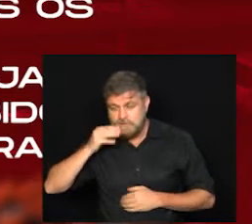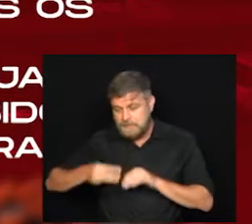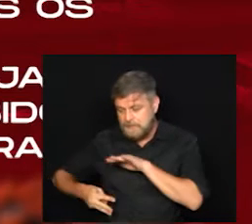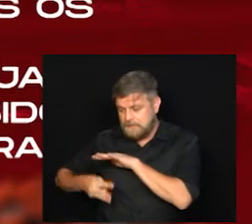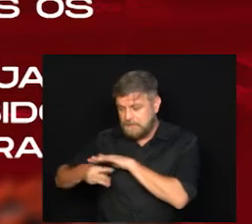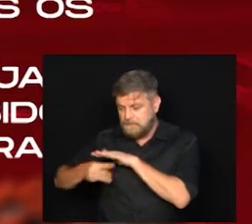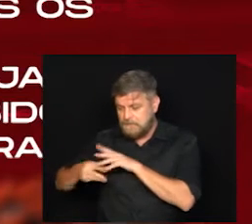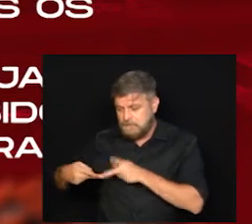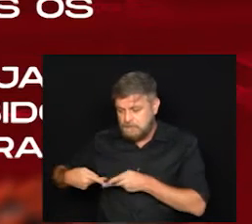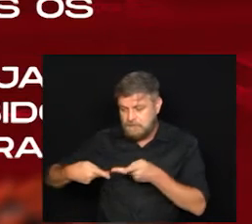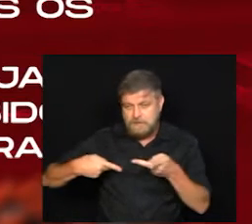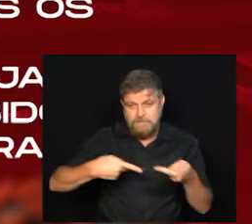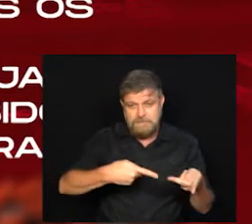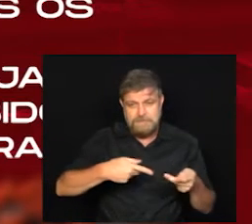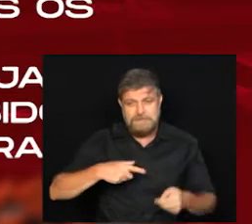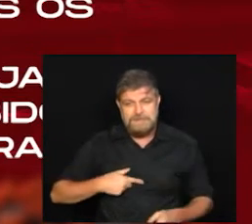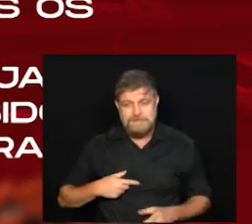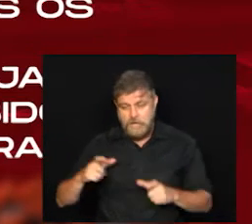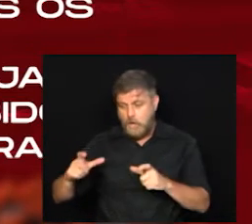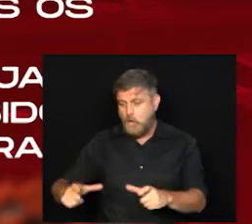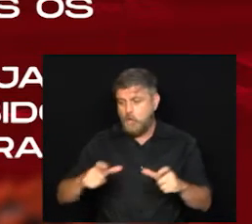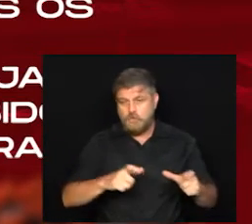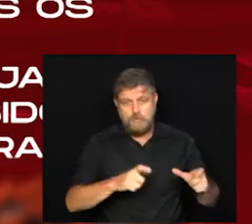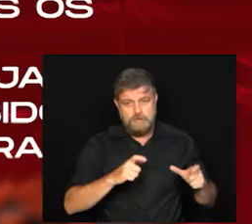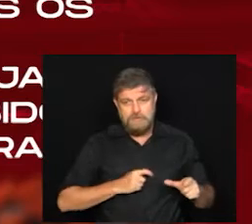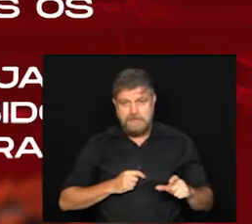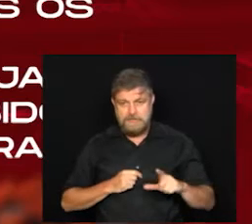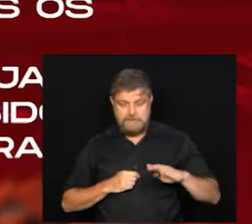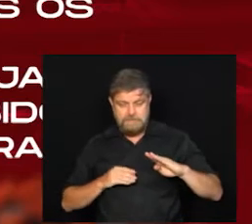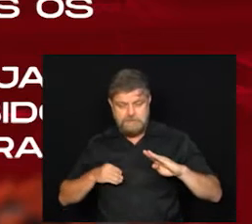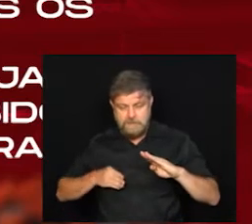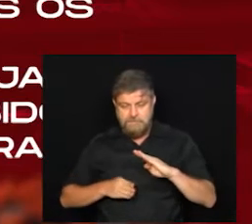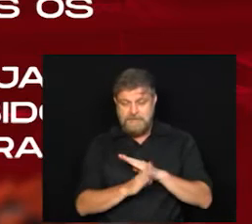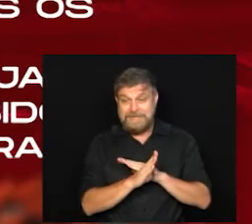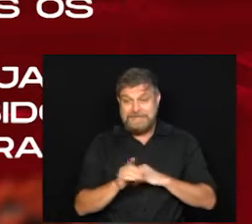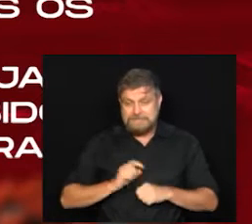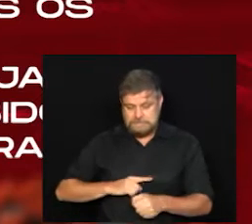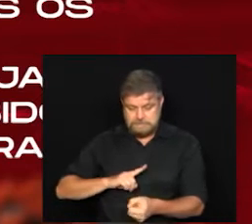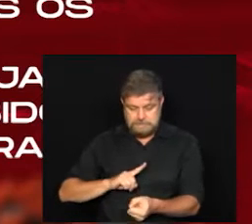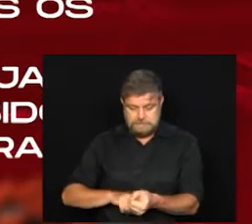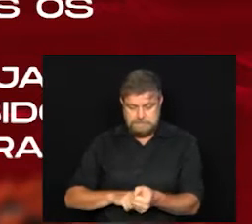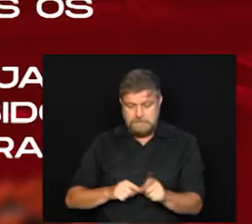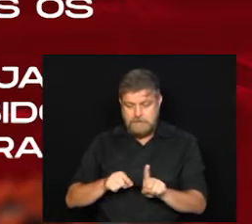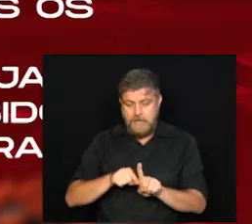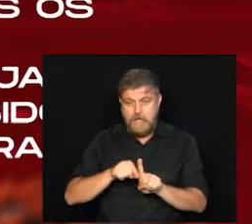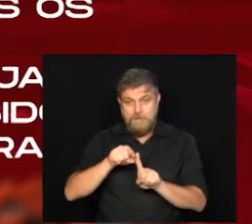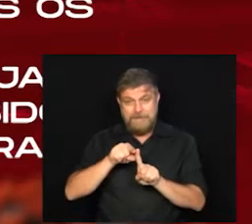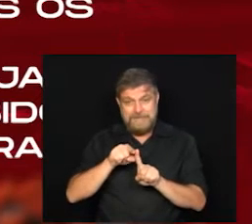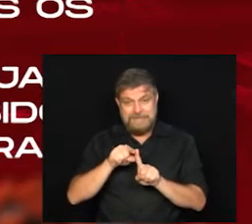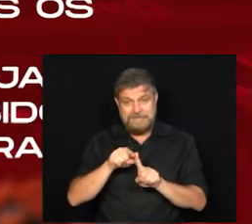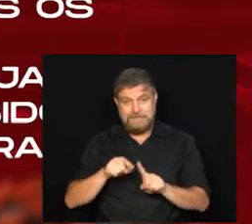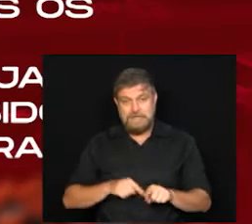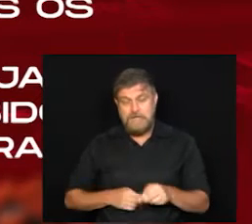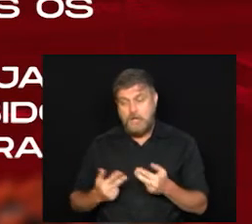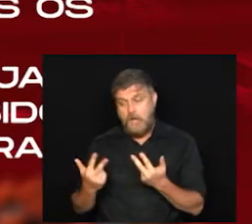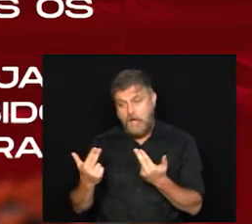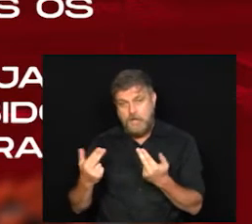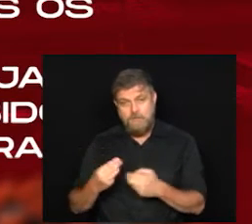terceirizados, visitantes, em todos os locais de acesso. Caso a temperatura aferida seja superior ou igual